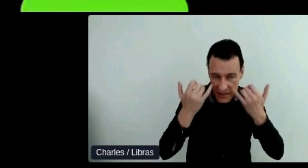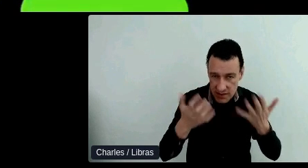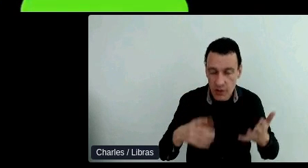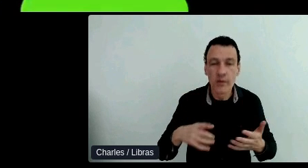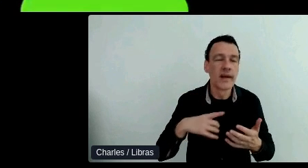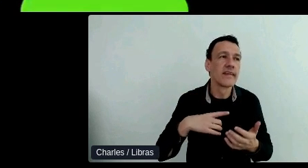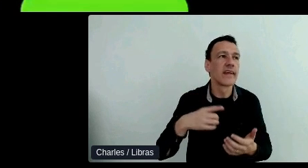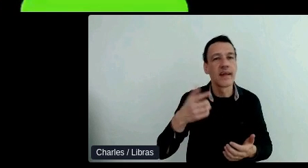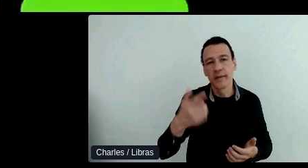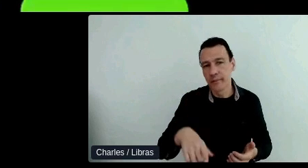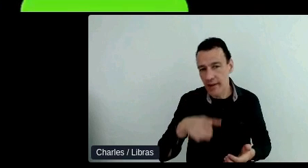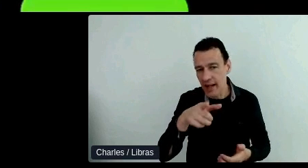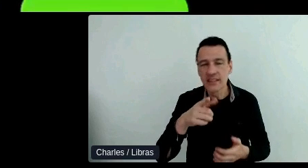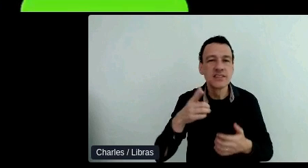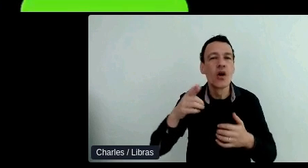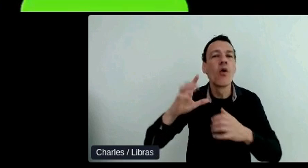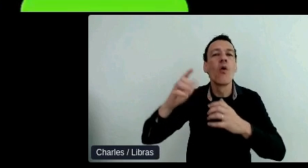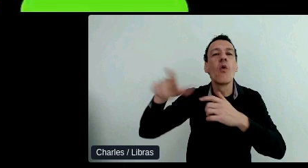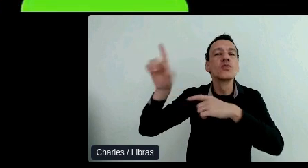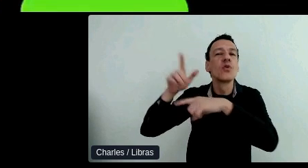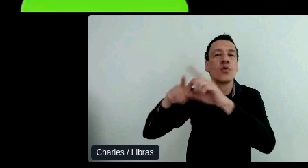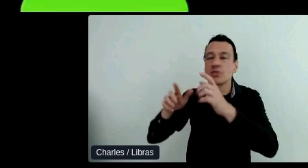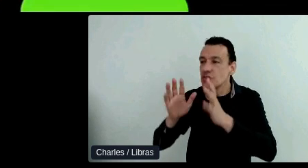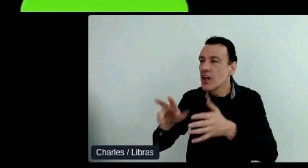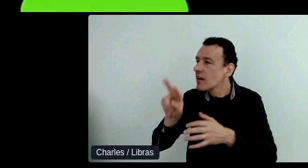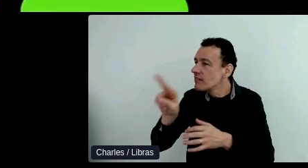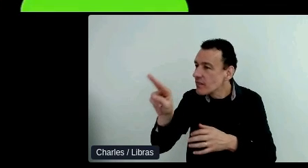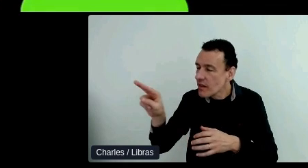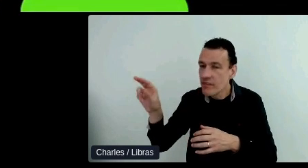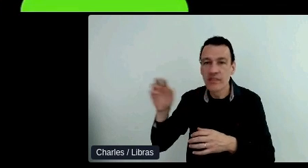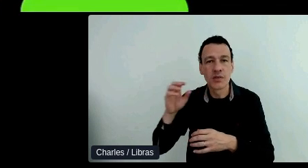caso. Pode ir. A gente